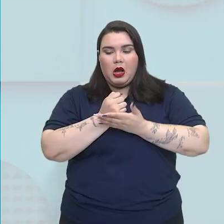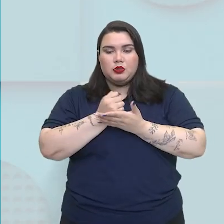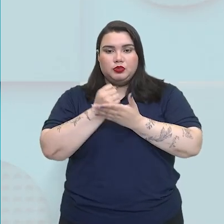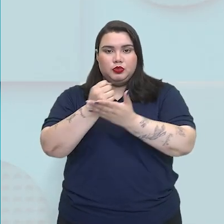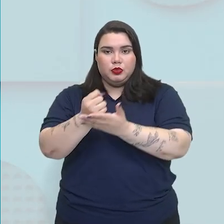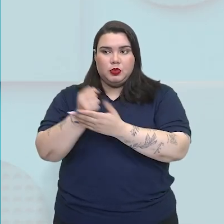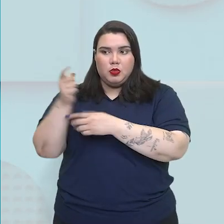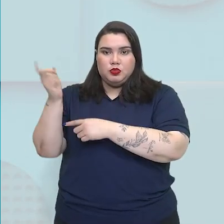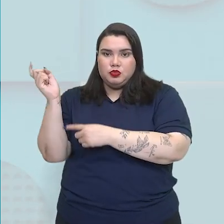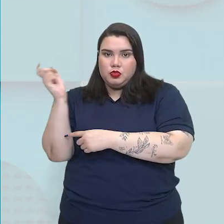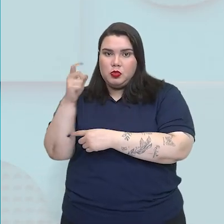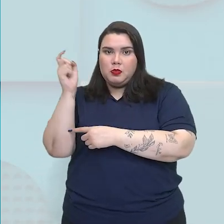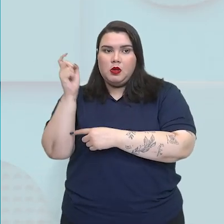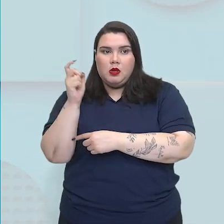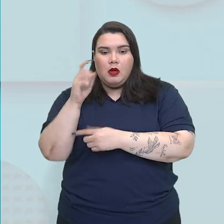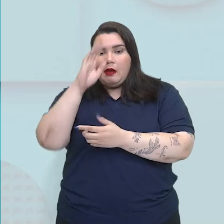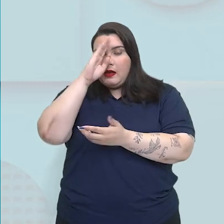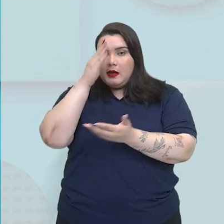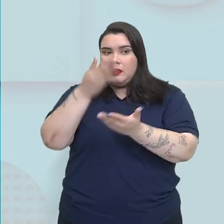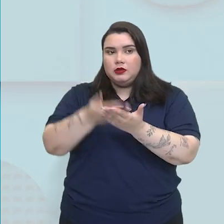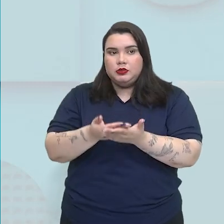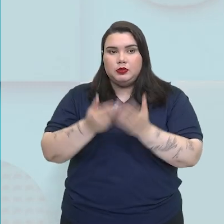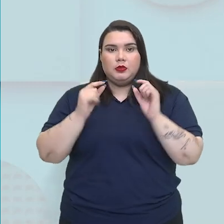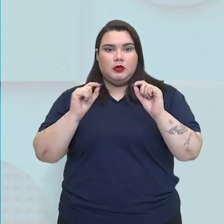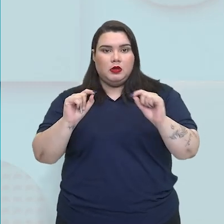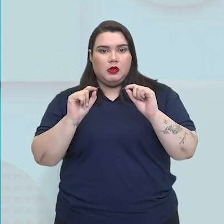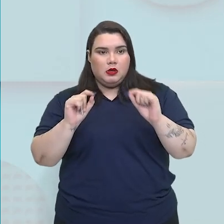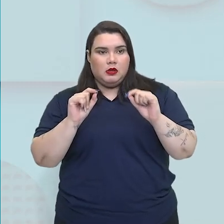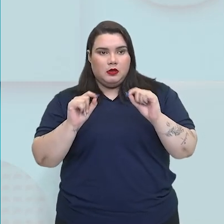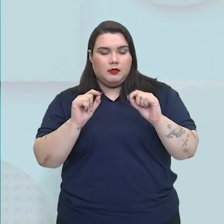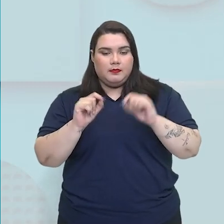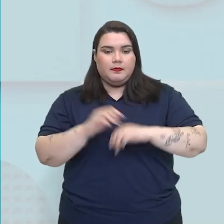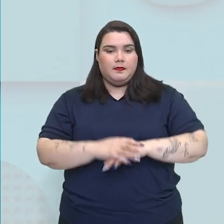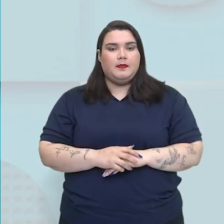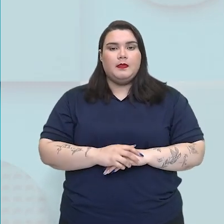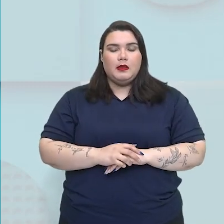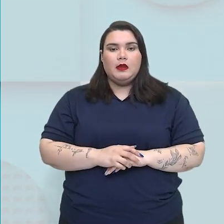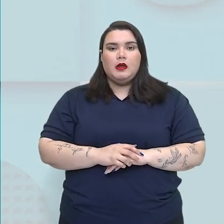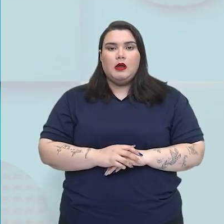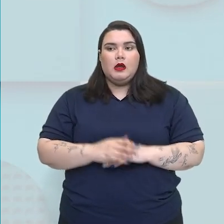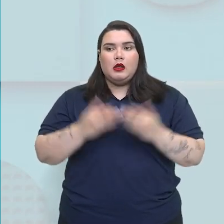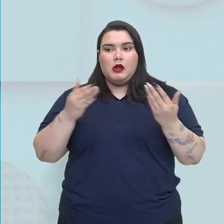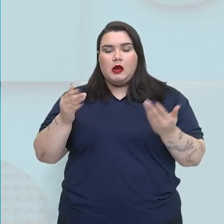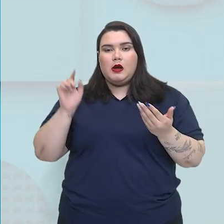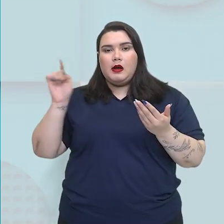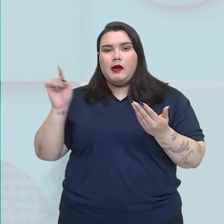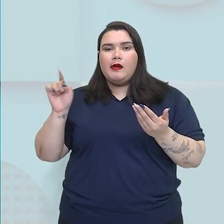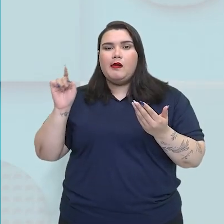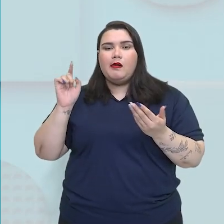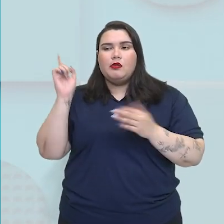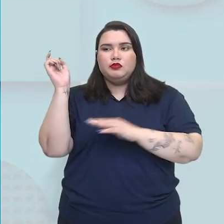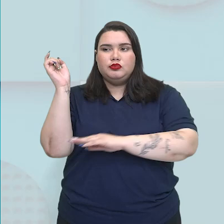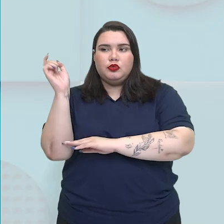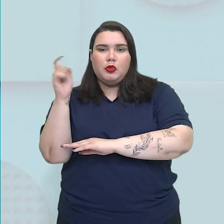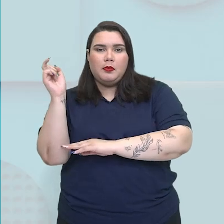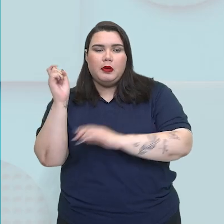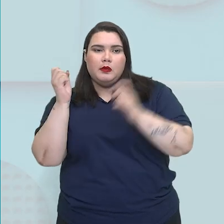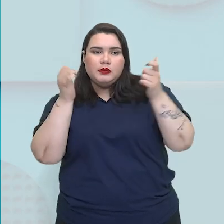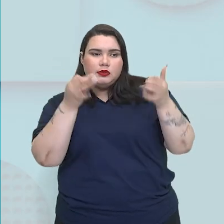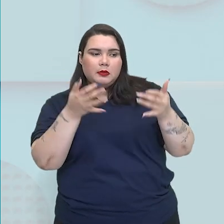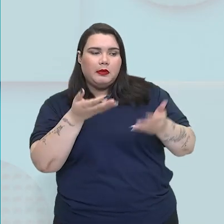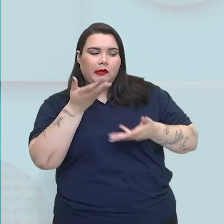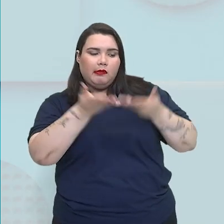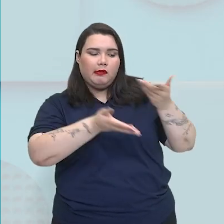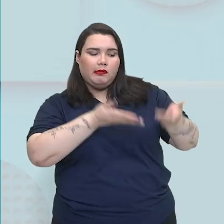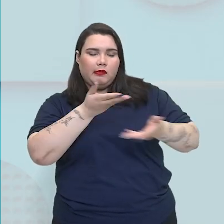o escorpião, ele acredita, né, que na voz, na palavra